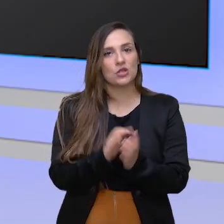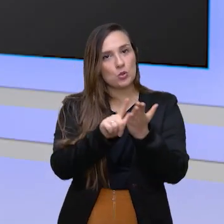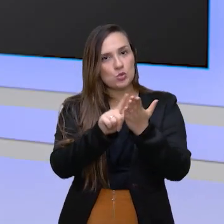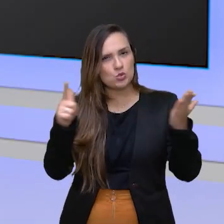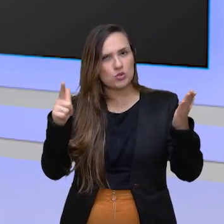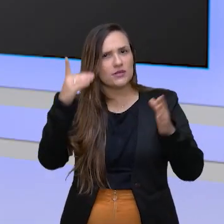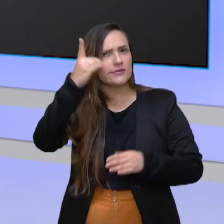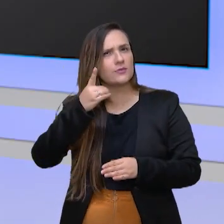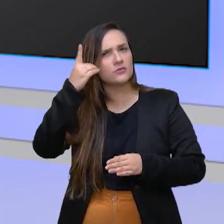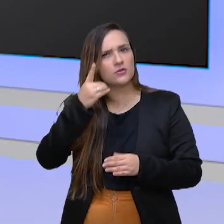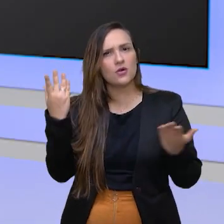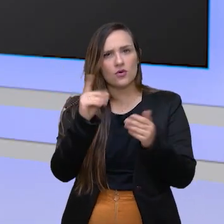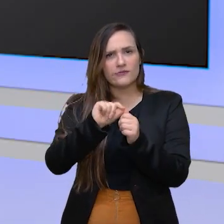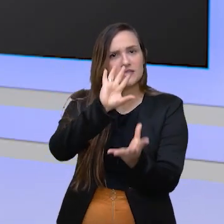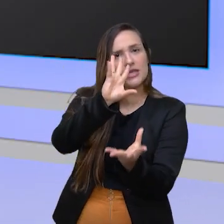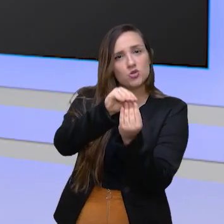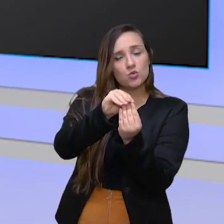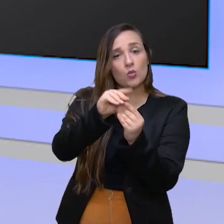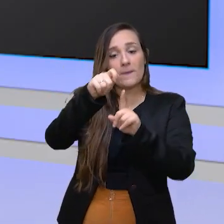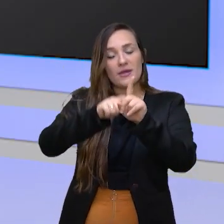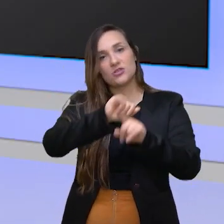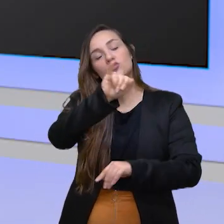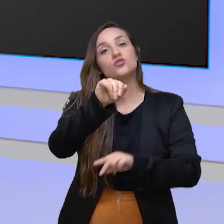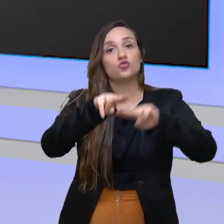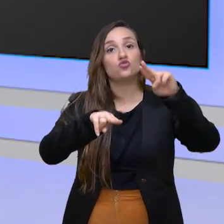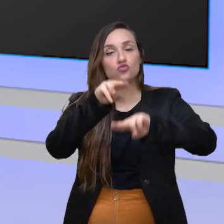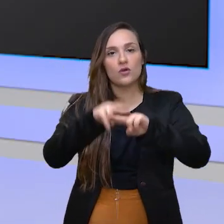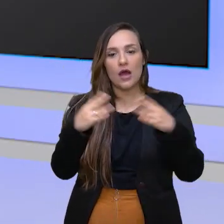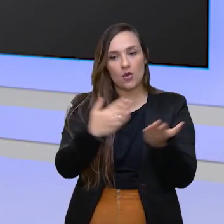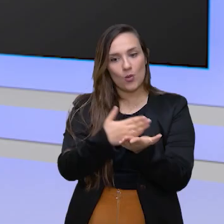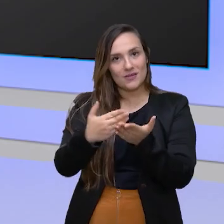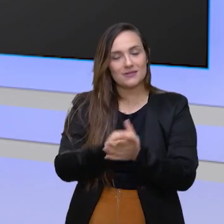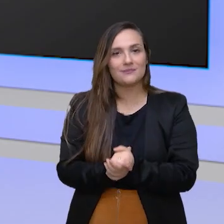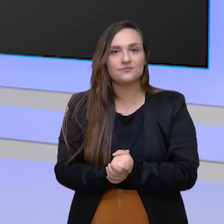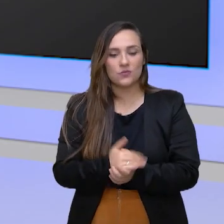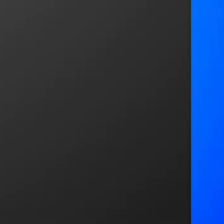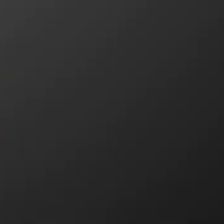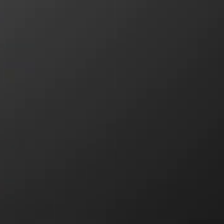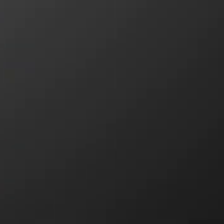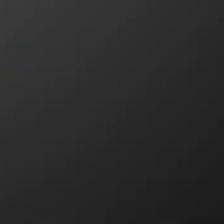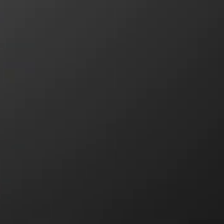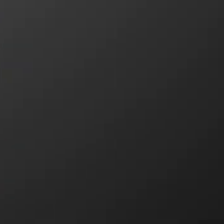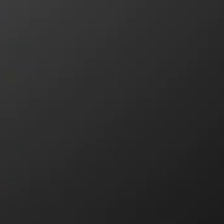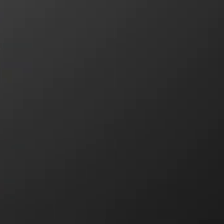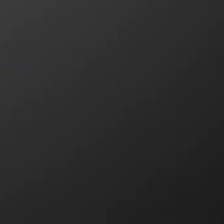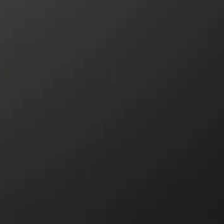Olá! O Jornal Parlamentar com resumo do mês de junho está no ar.